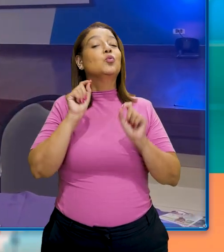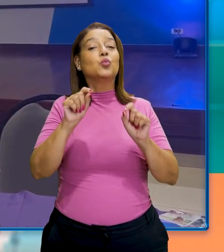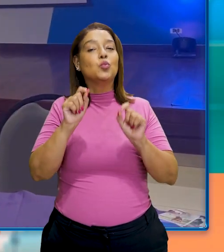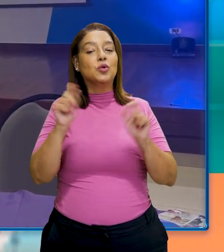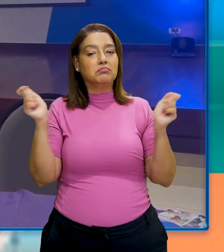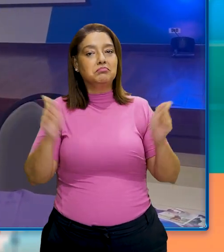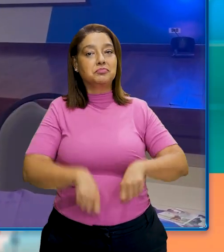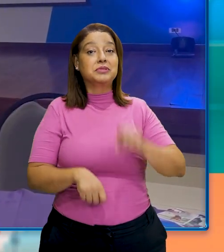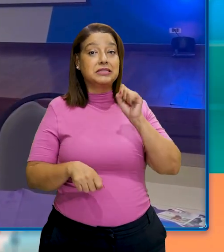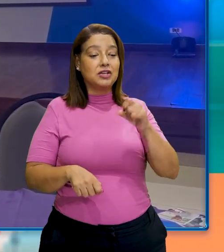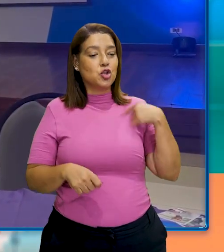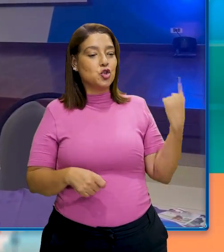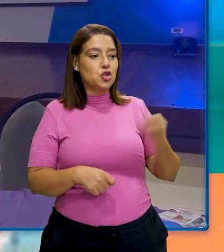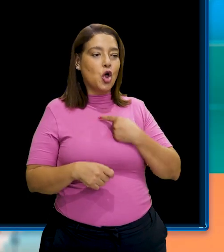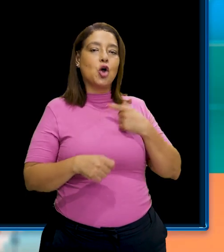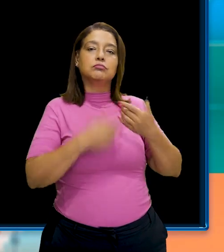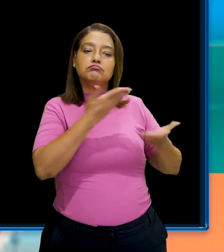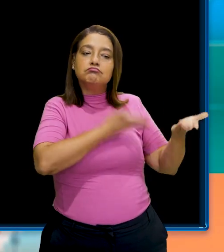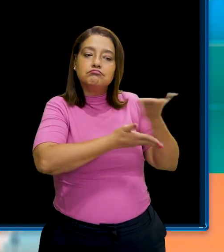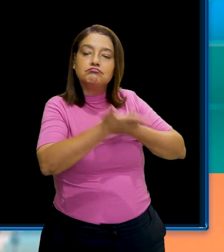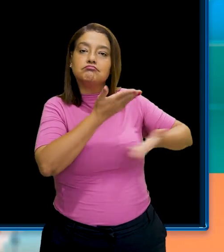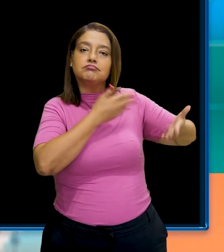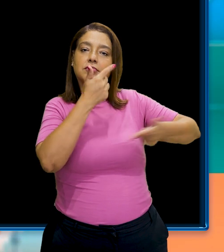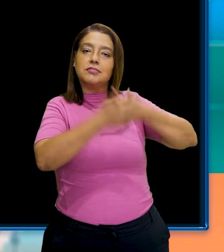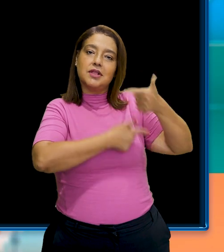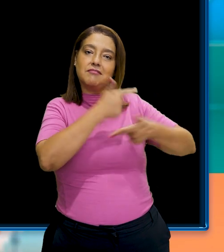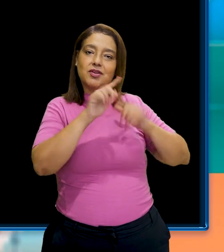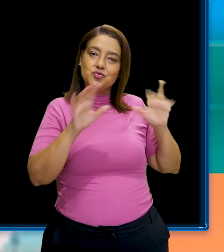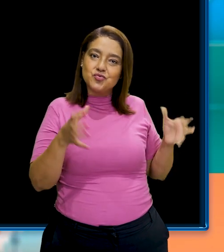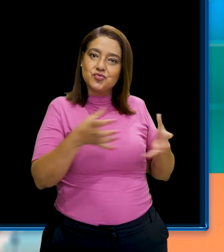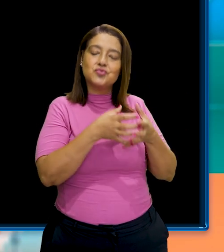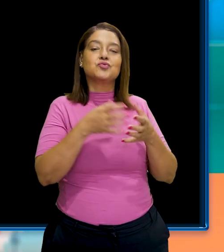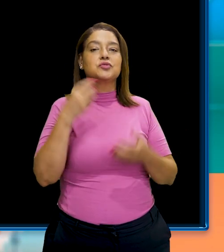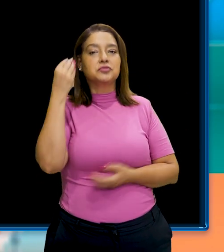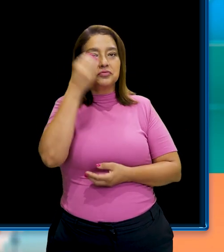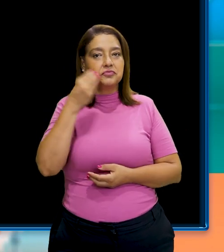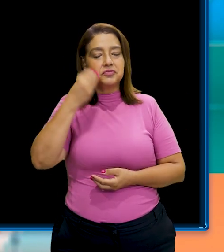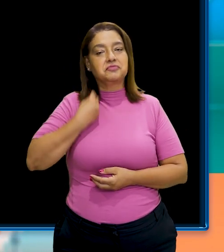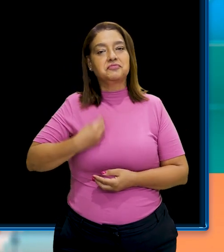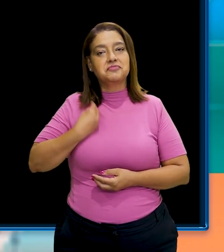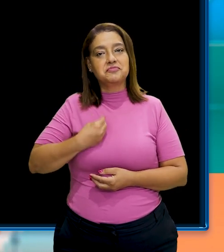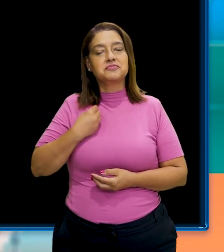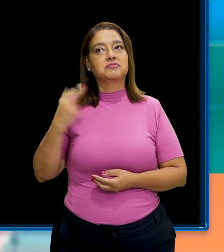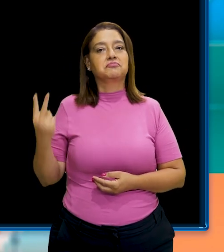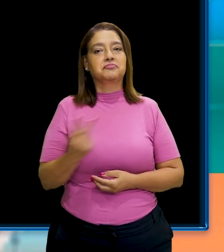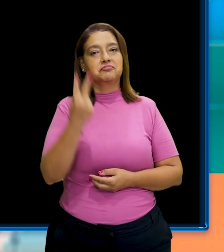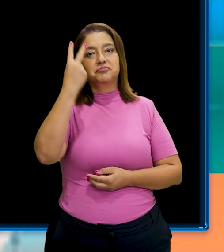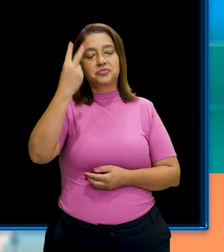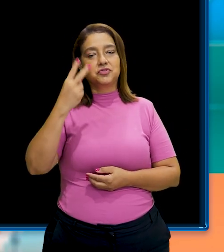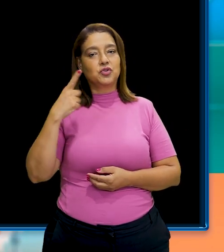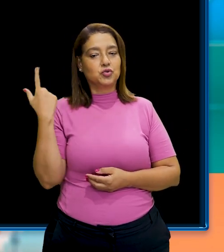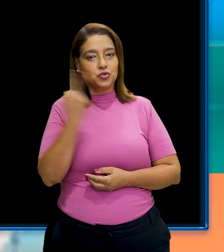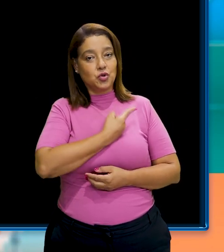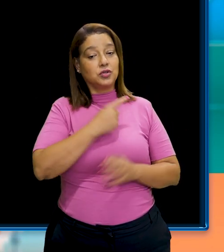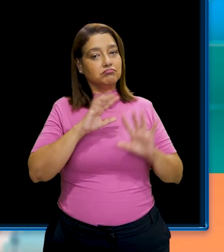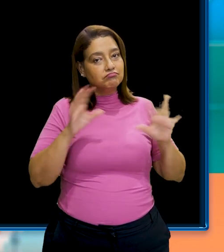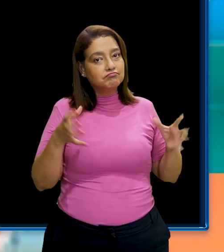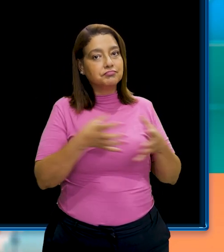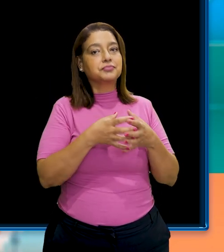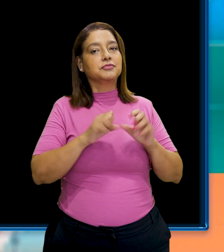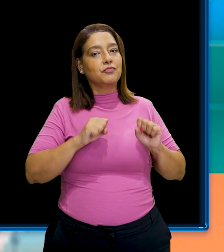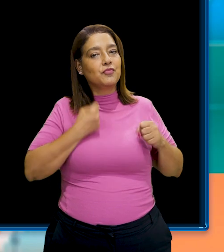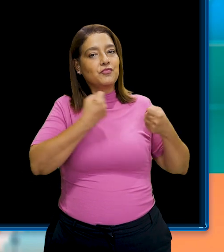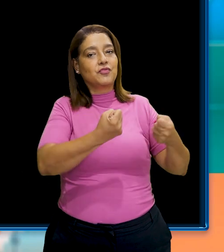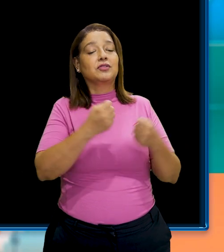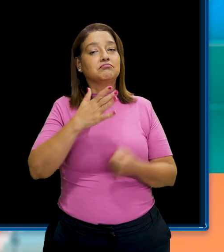colaboração e ao trabalho conjunto de todos os envolvidos, evidenciando o valor do esforço coletivo. Foi gratificante